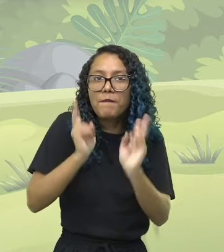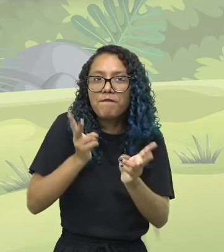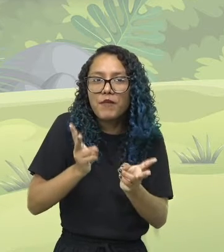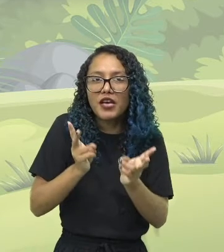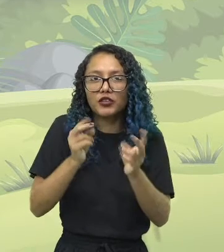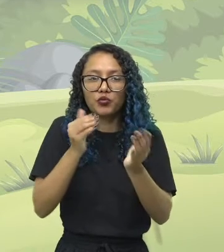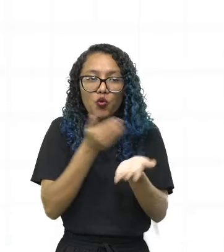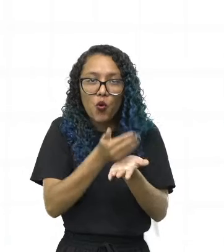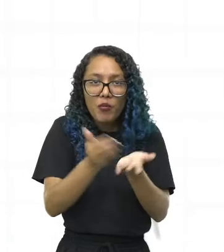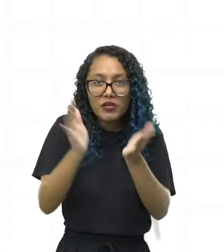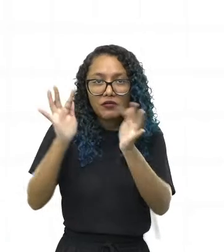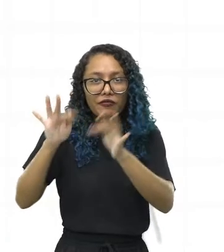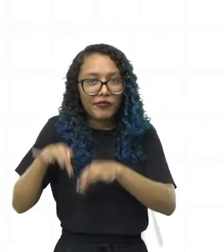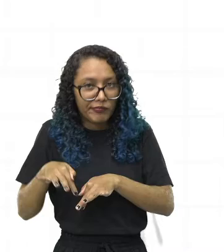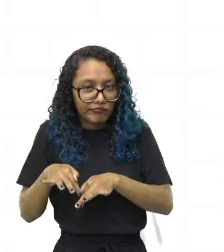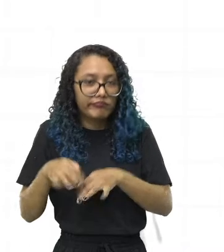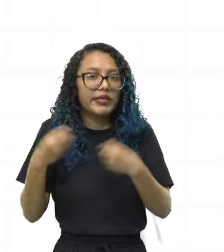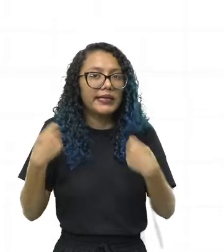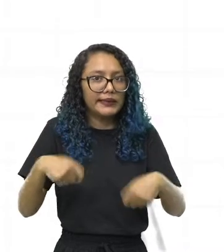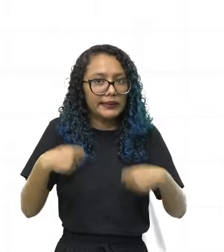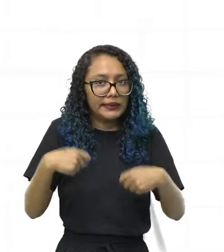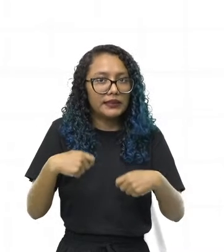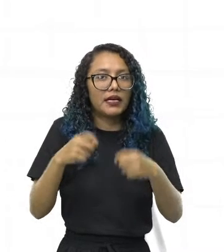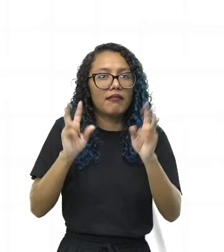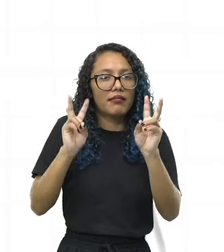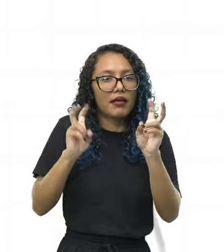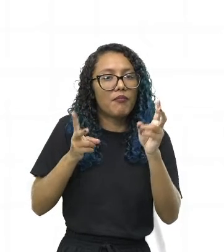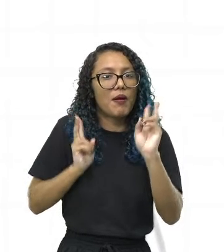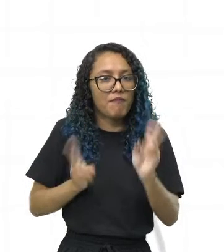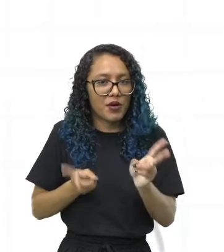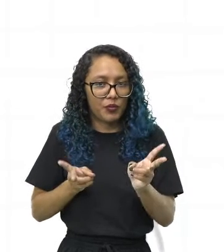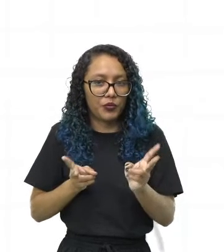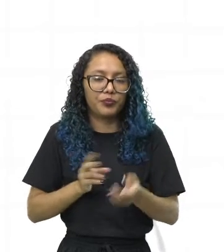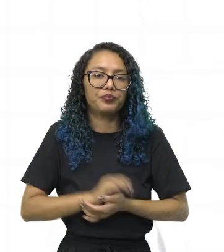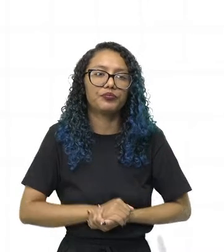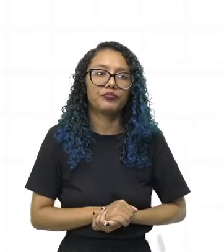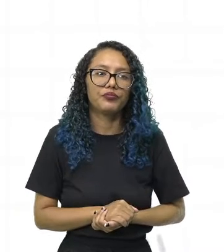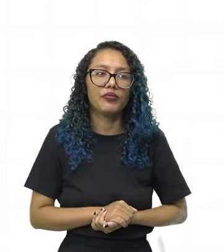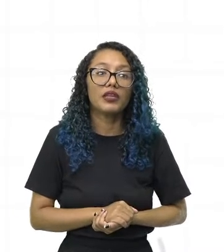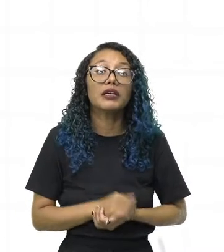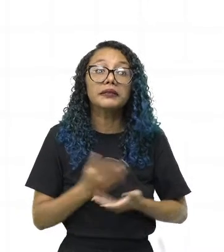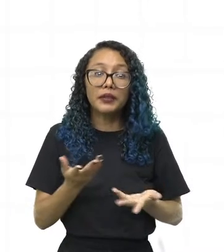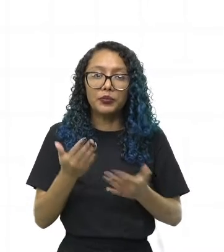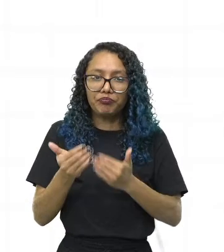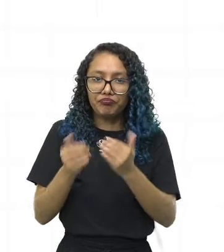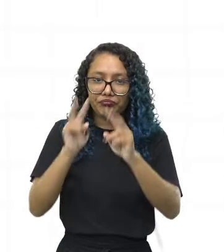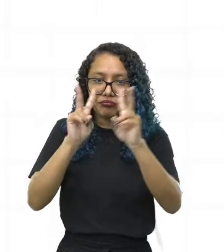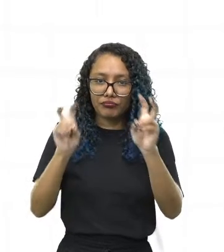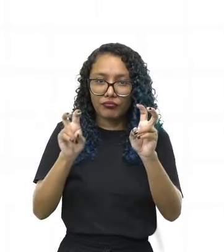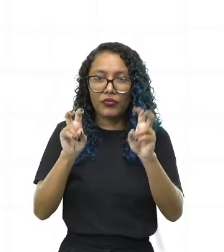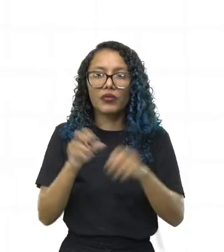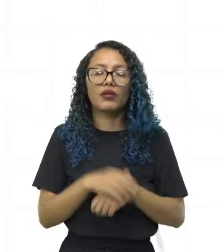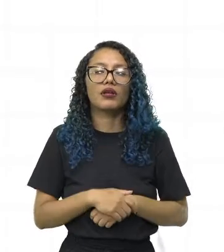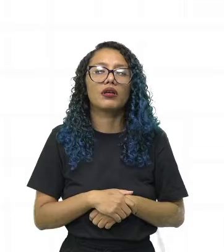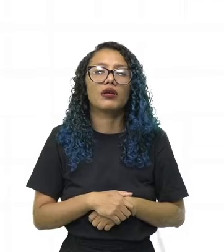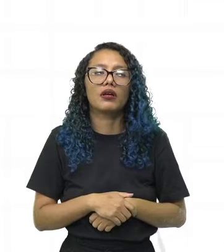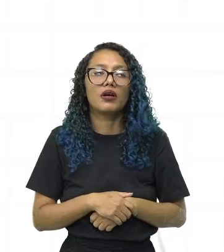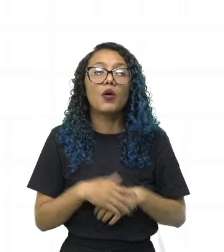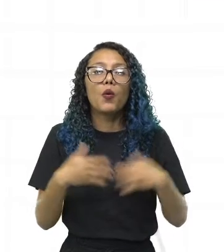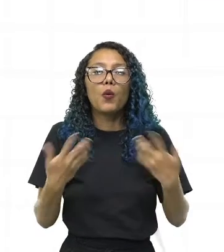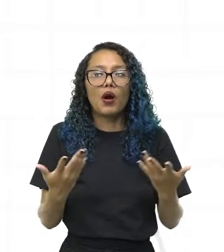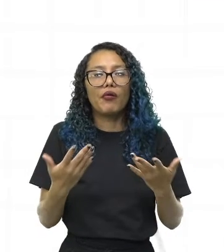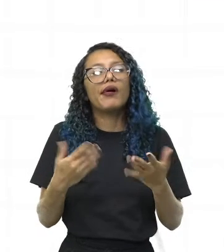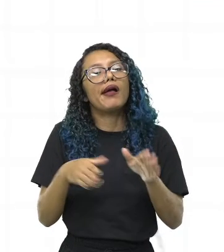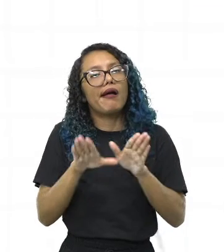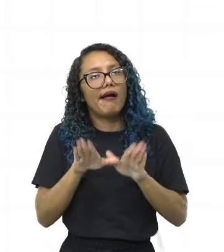a progressão temática. Olha só. Na progressão temática, o assunto do texto são as aves que semeiam, que nós acabamos